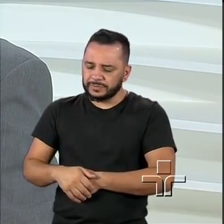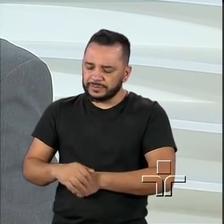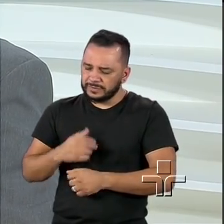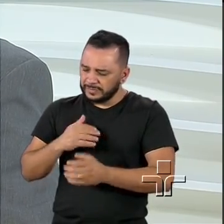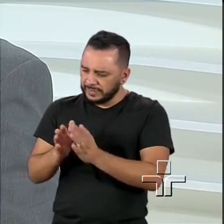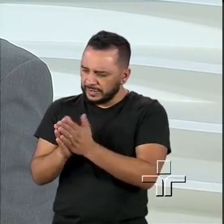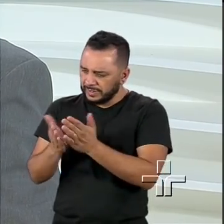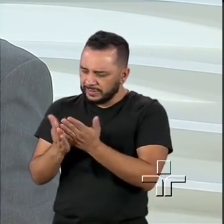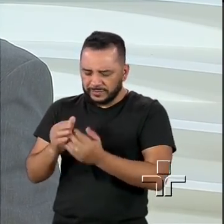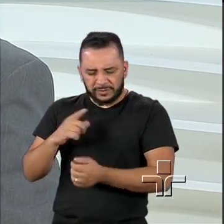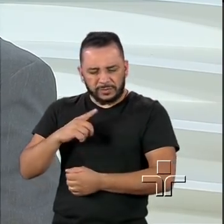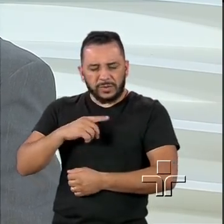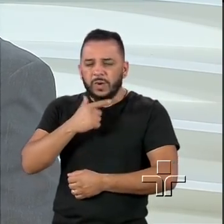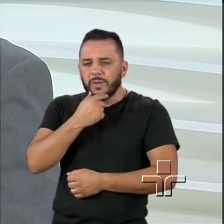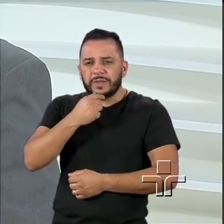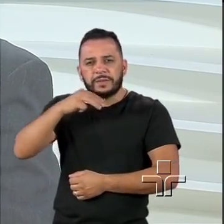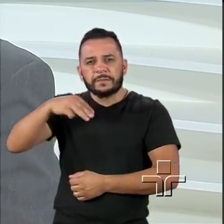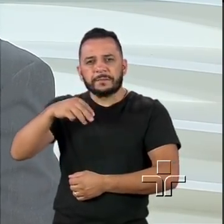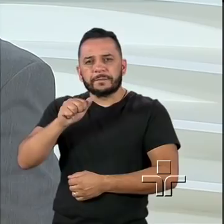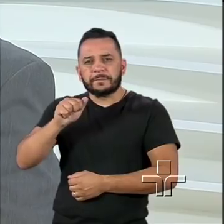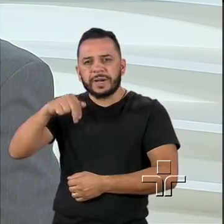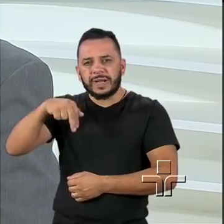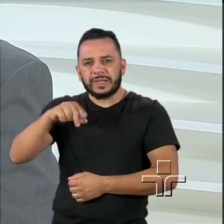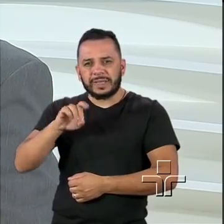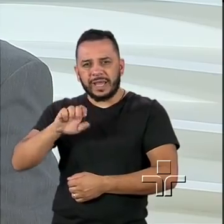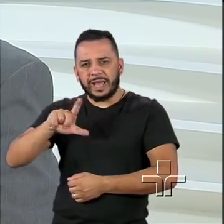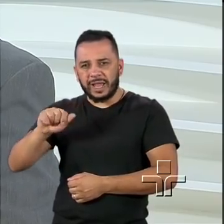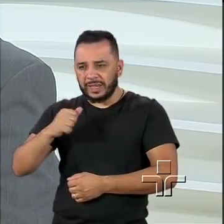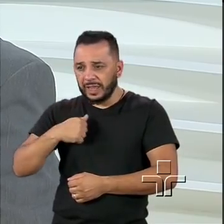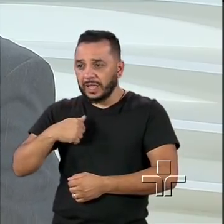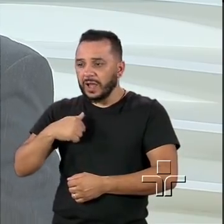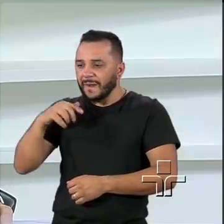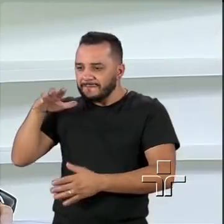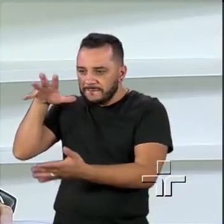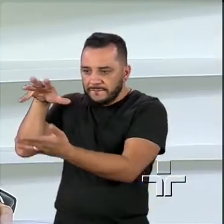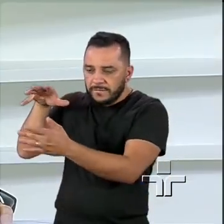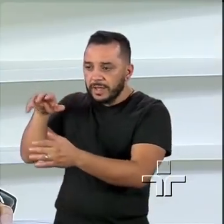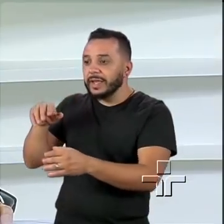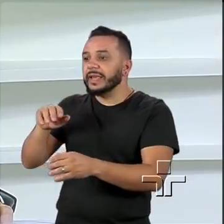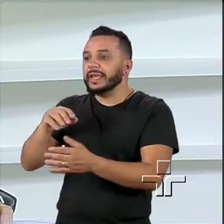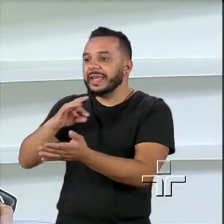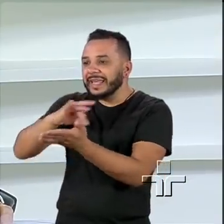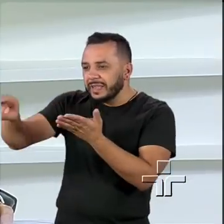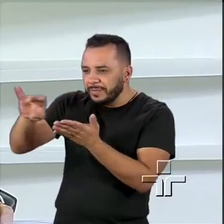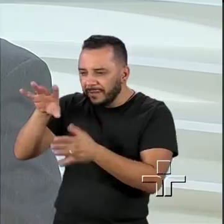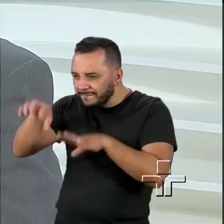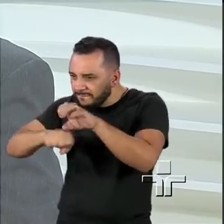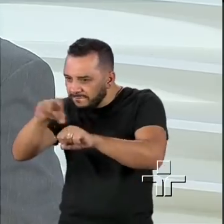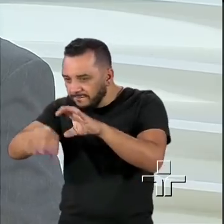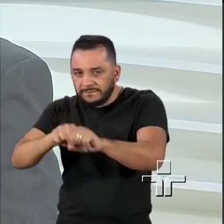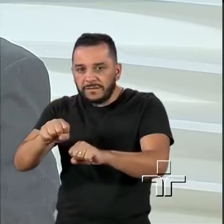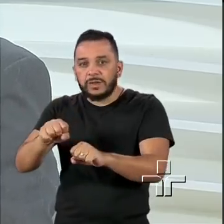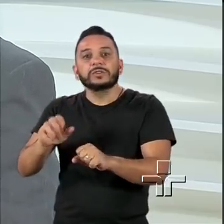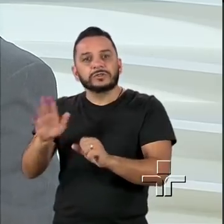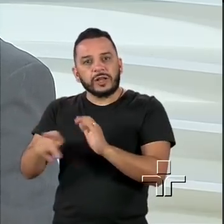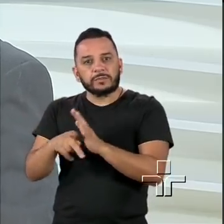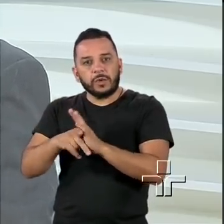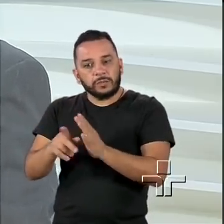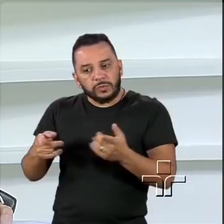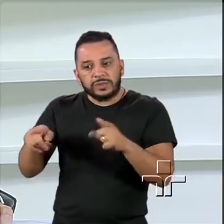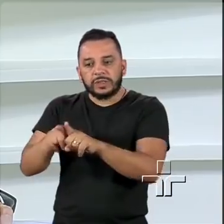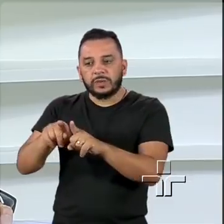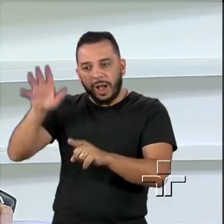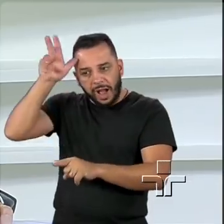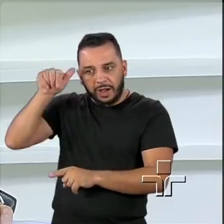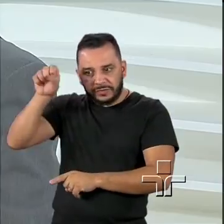livro do Mandela. Conquistando o Inimigo. Certo. E uma grande jogo frase? Que uniu a África do Sul. Ótimo.